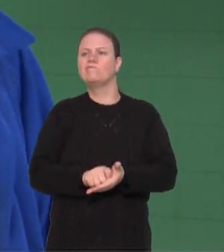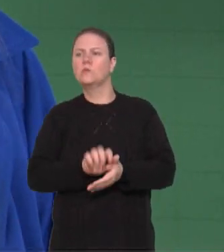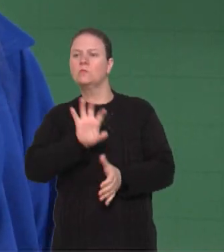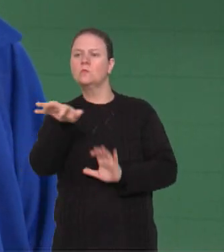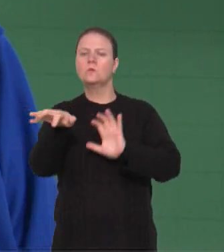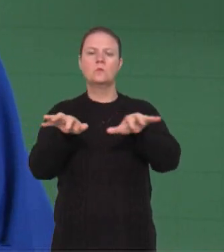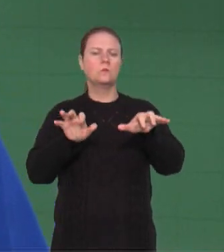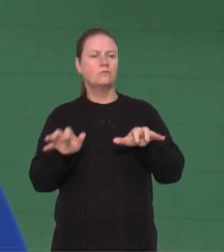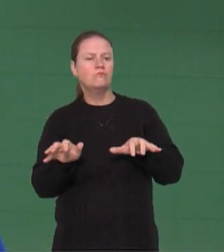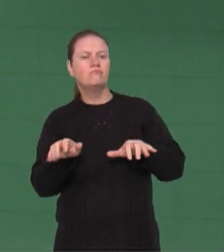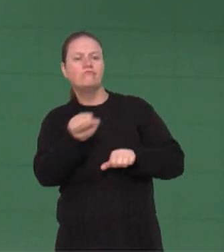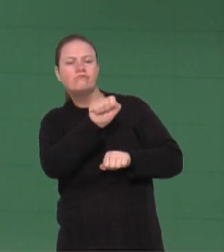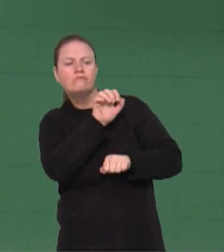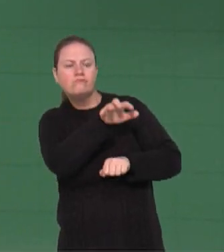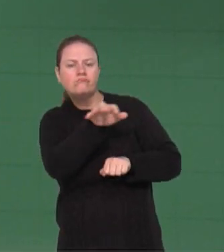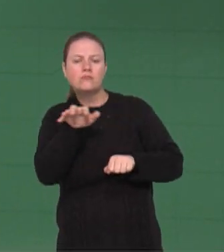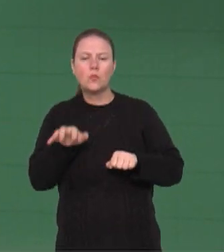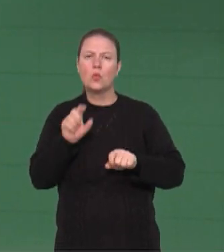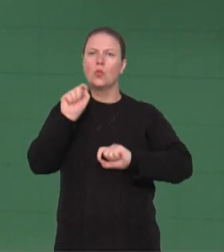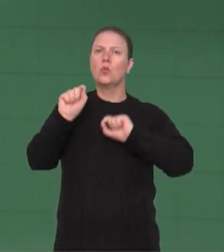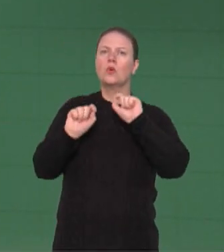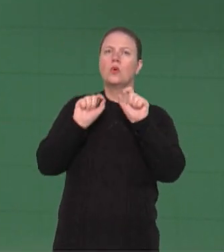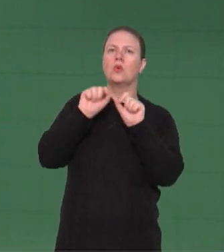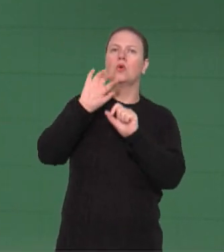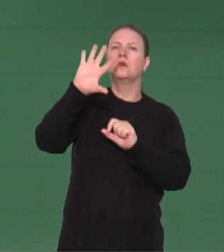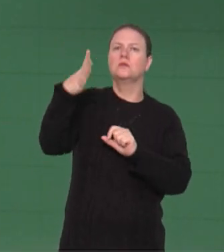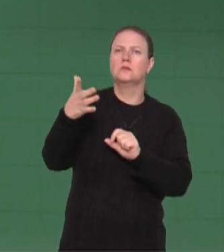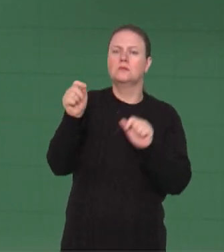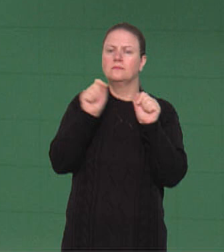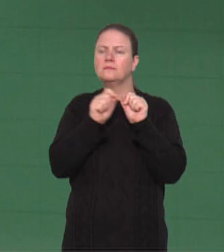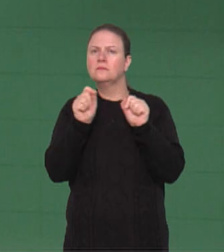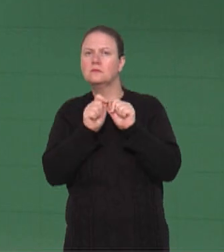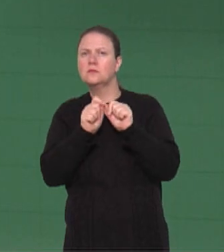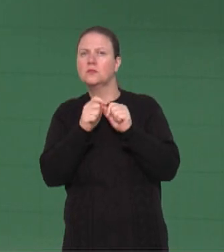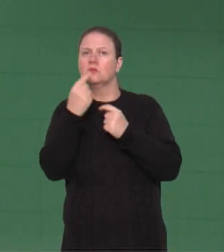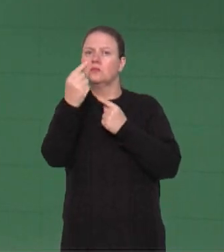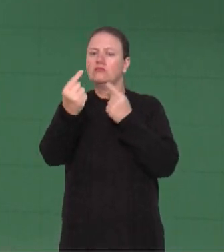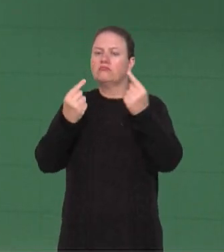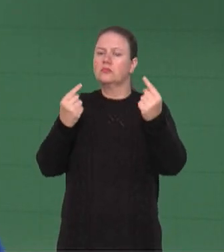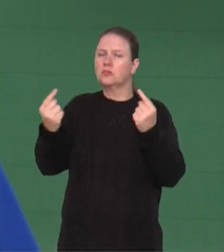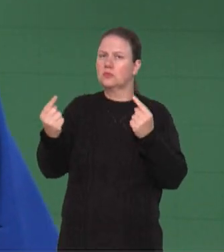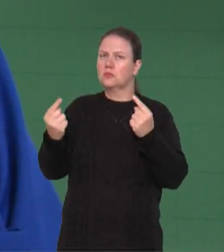fazer a divisão das cenas, dos atos, que são as ações que vão acontecer